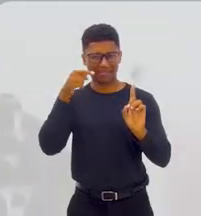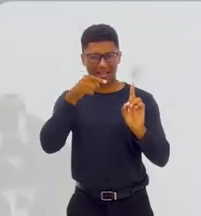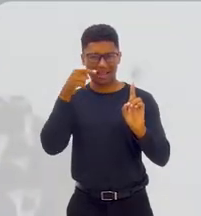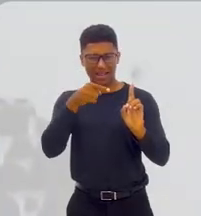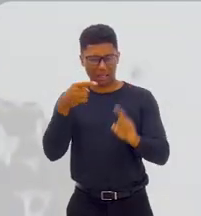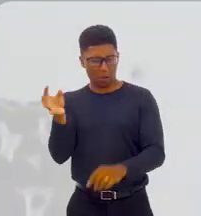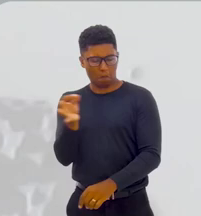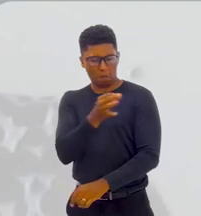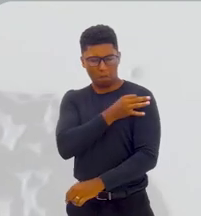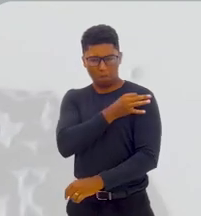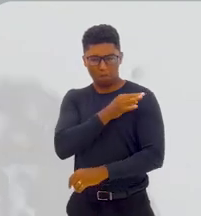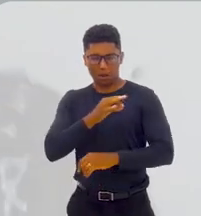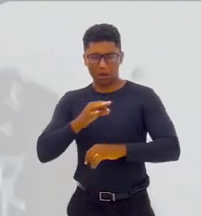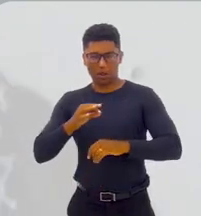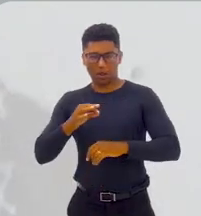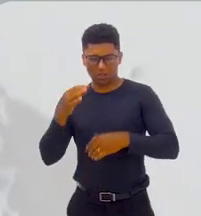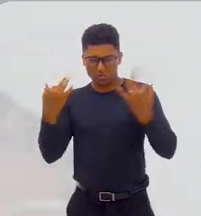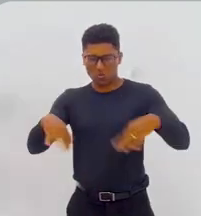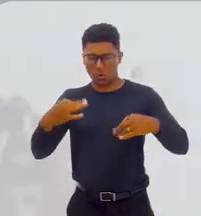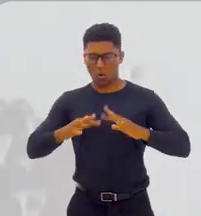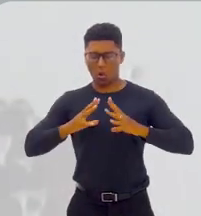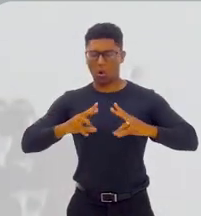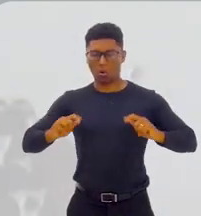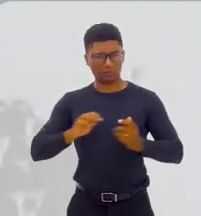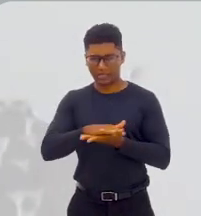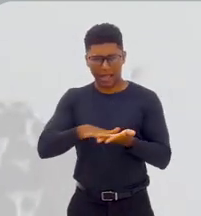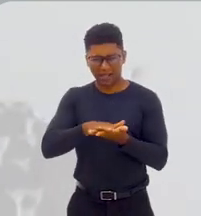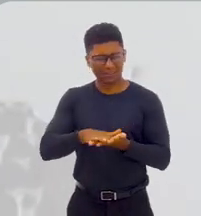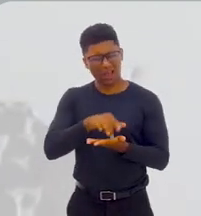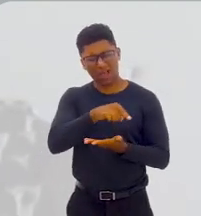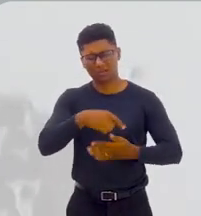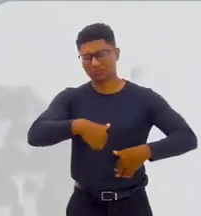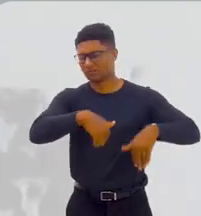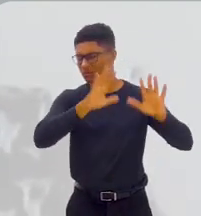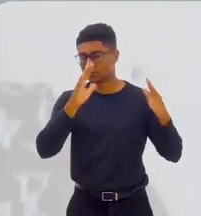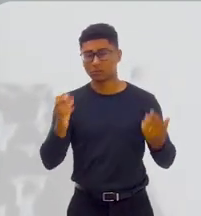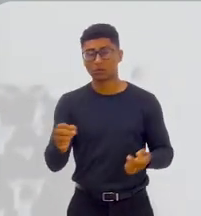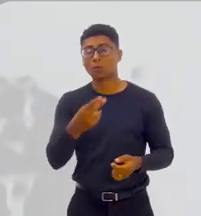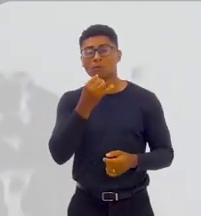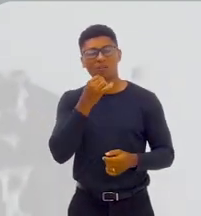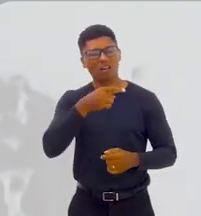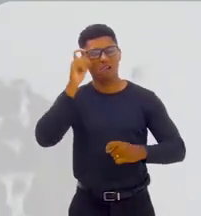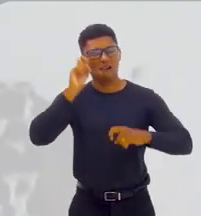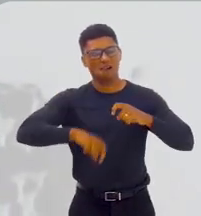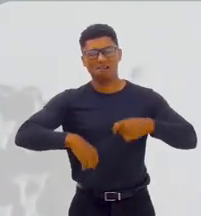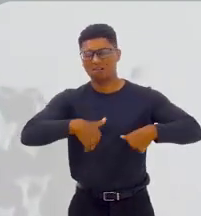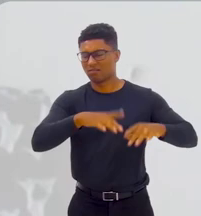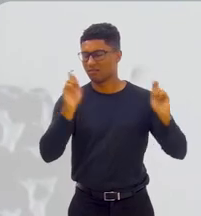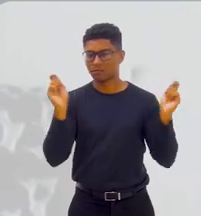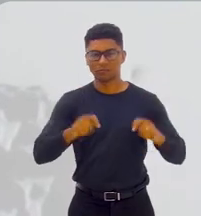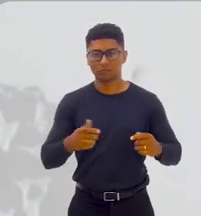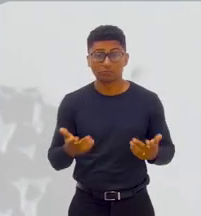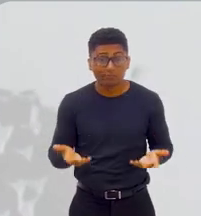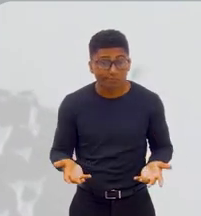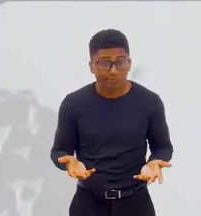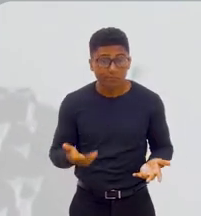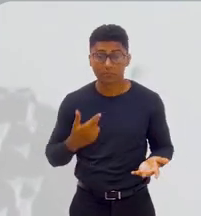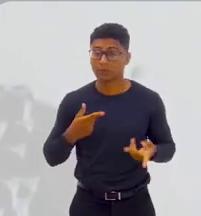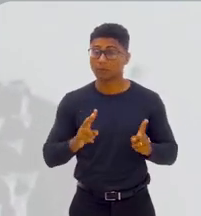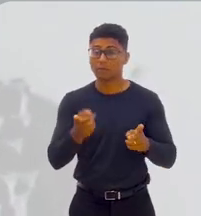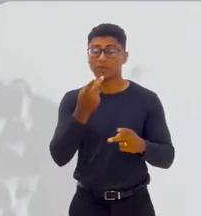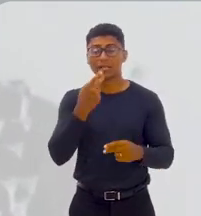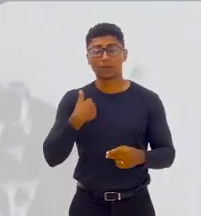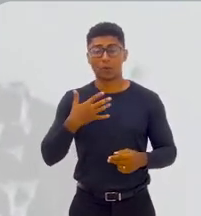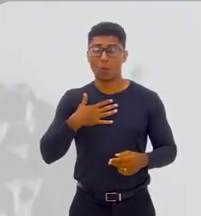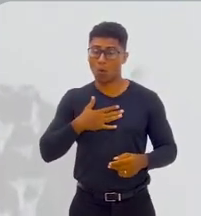podem sofrer mais, elas podem sentir dor, elas podem ser desrespeitadas, né? Elas podem ser sexualizadas. Eu até digo sempre assim, gente, eu